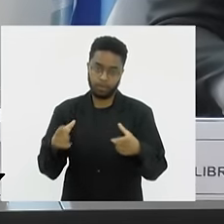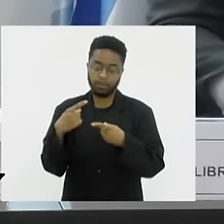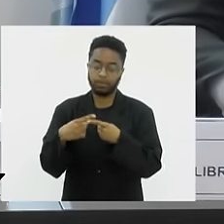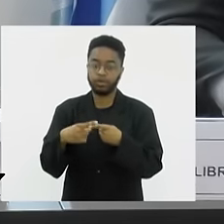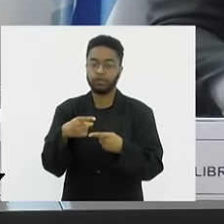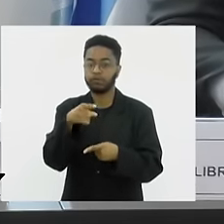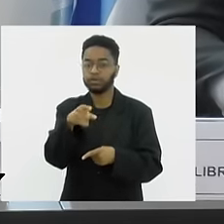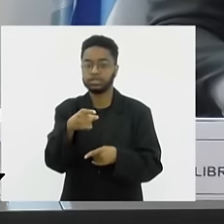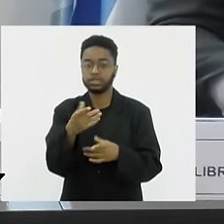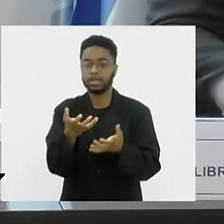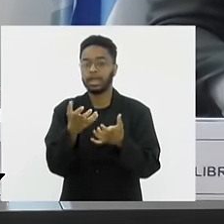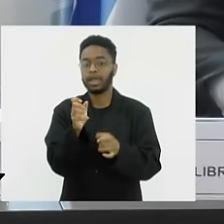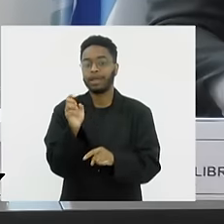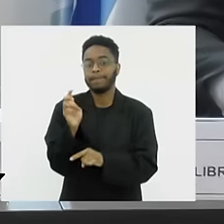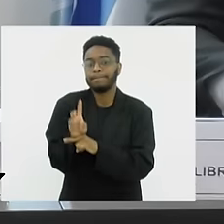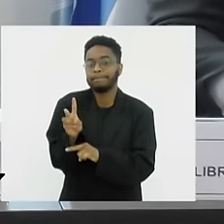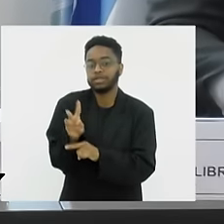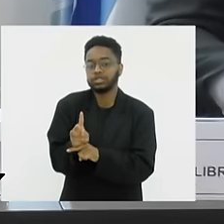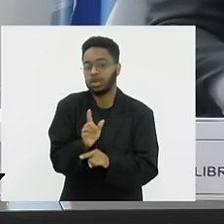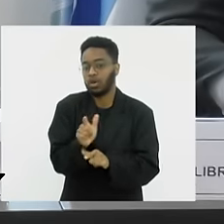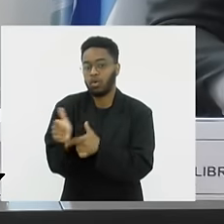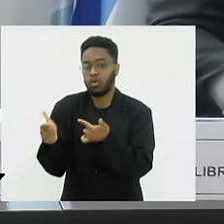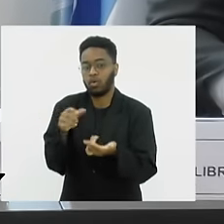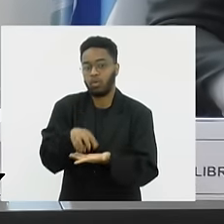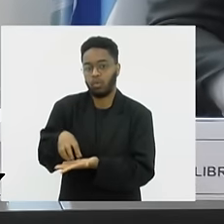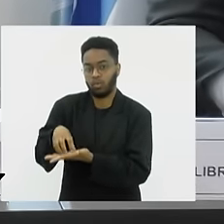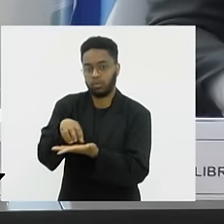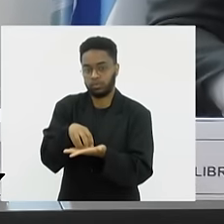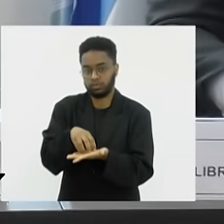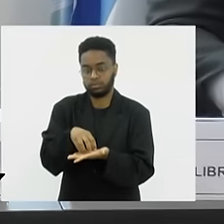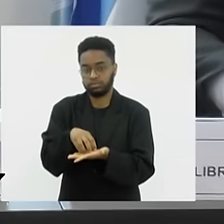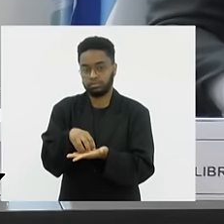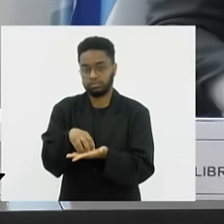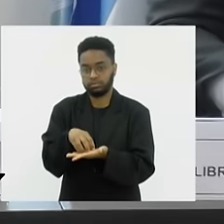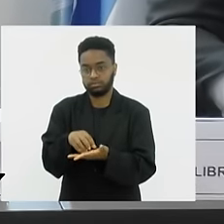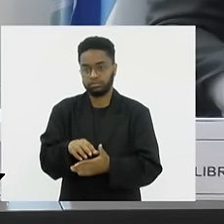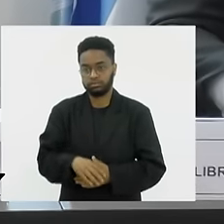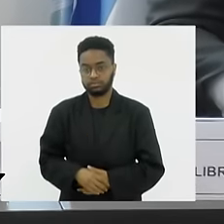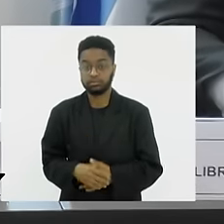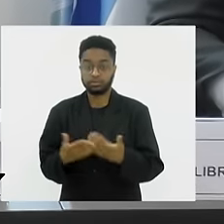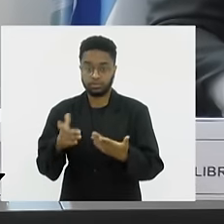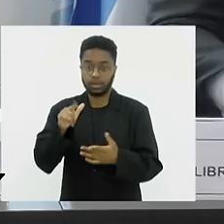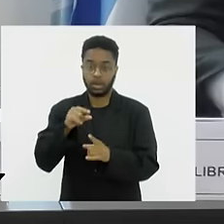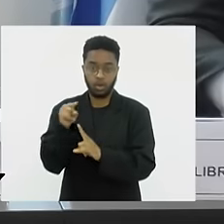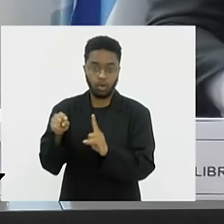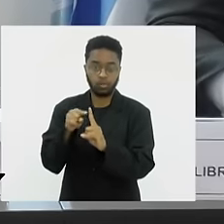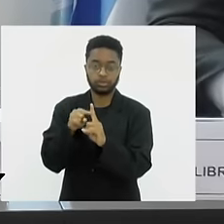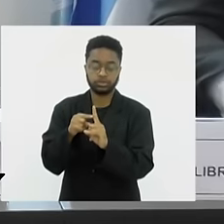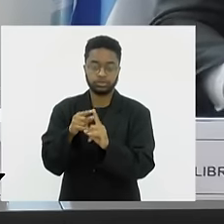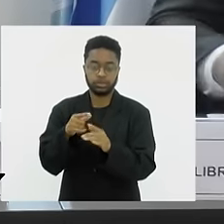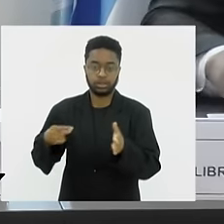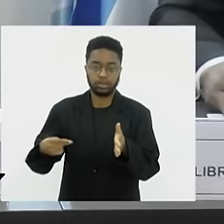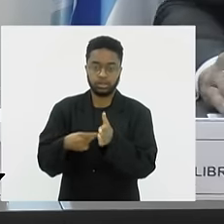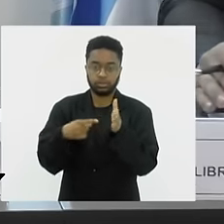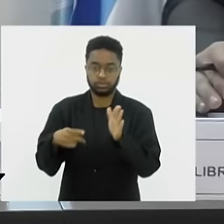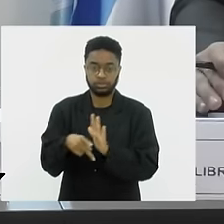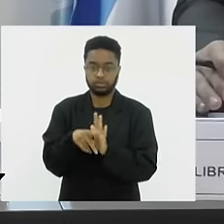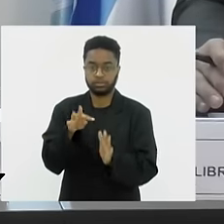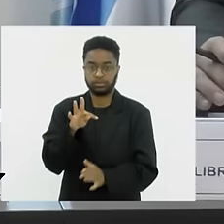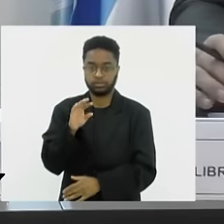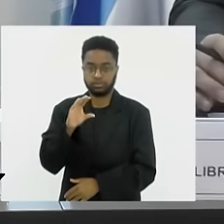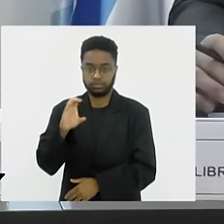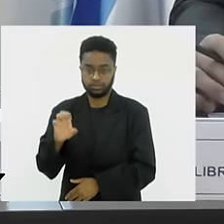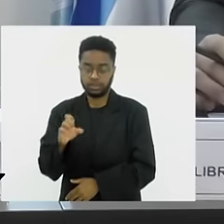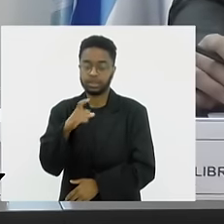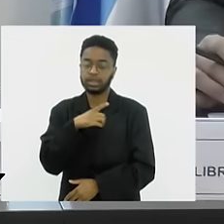emprestar aquele aparato para outros órgãos. Só nesse aspecto, que é o objeto da denúncia ao TCE, já há substancial